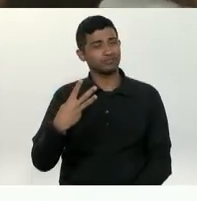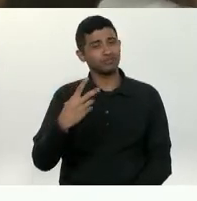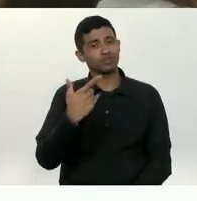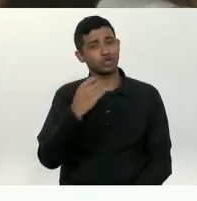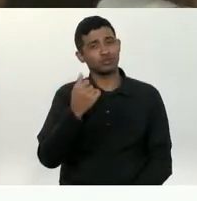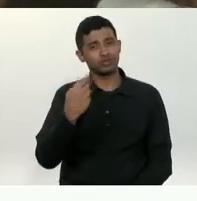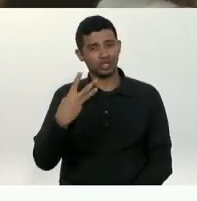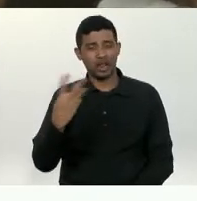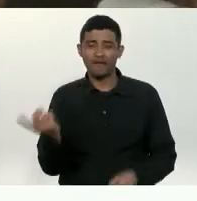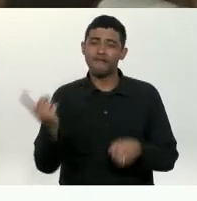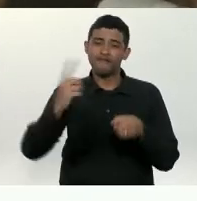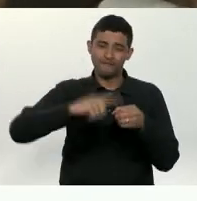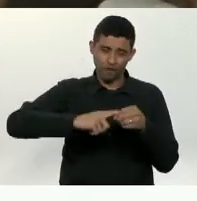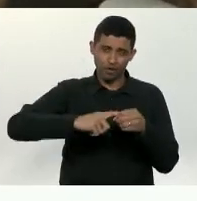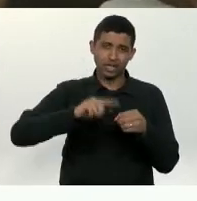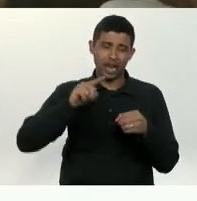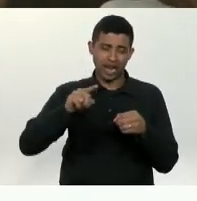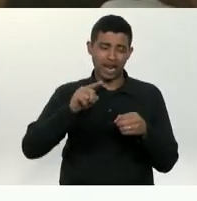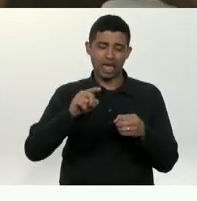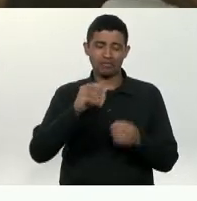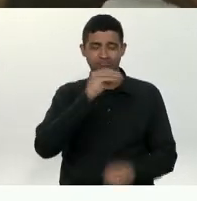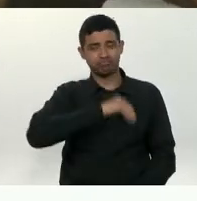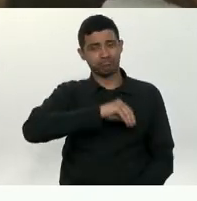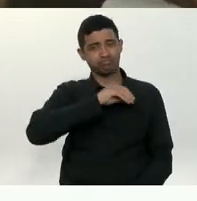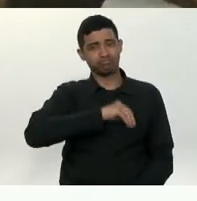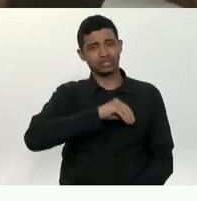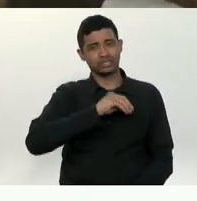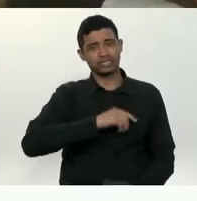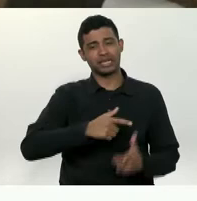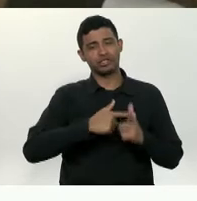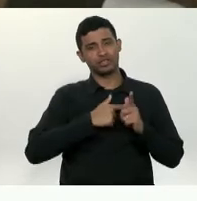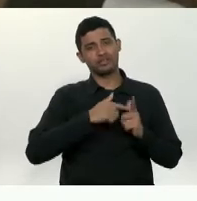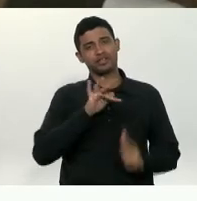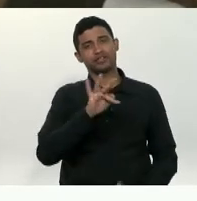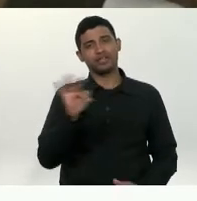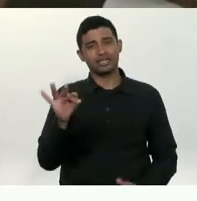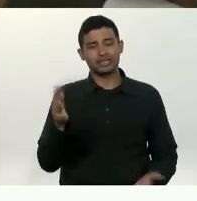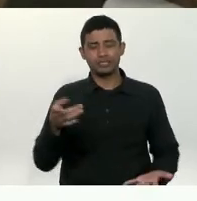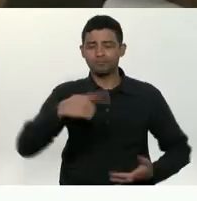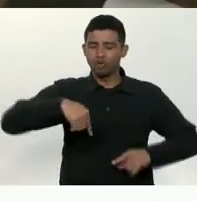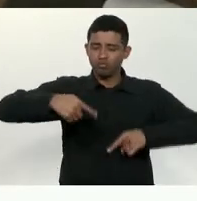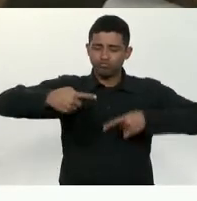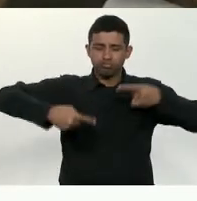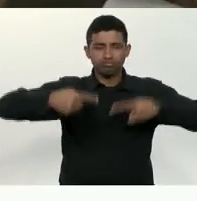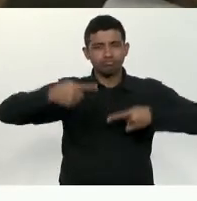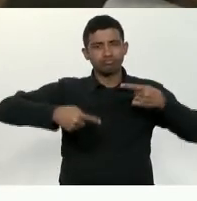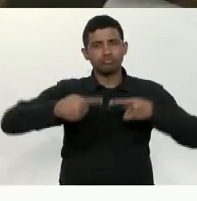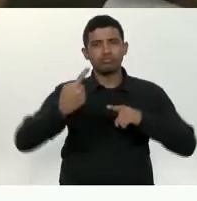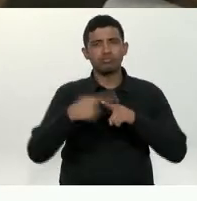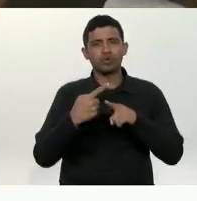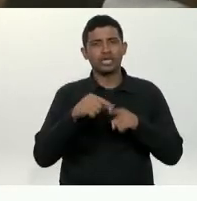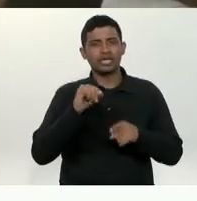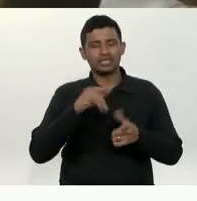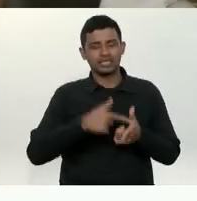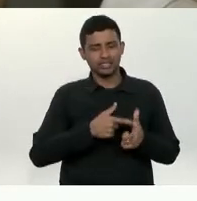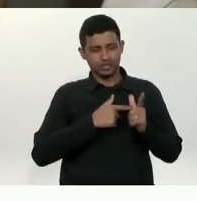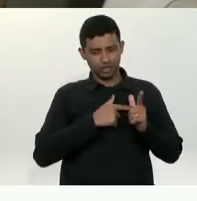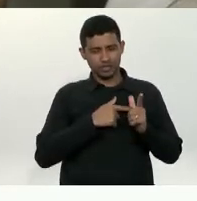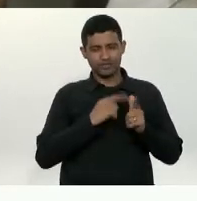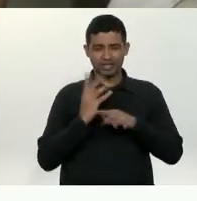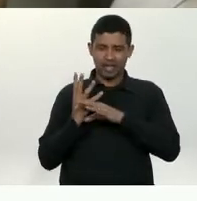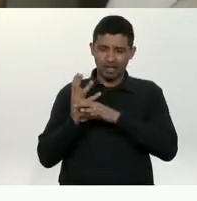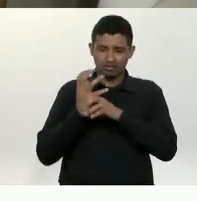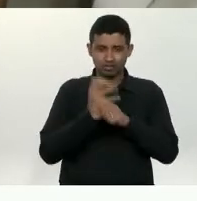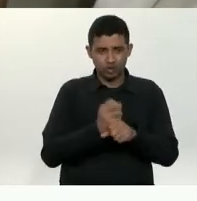do serviço da dívida federal. Né, que nós temos. Então, estamos discutindo, porque se a dívida acumulada pelo Estado do Rio de Janeiro